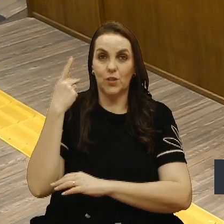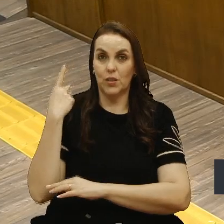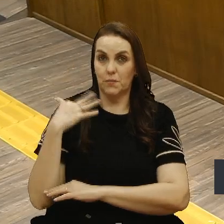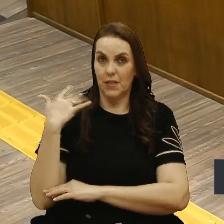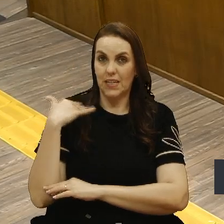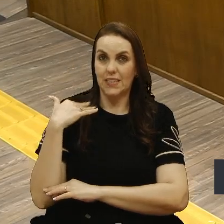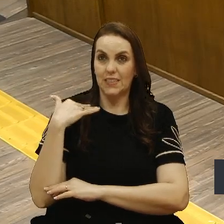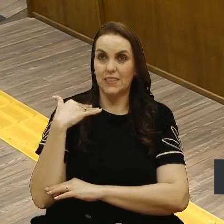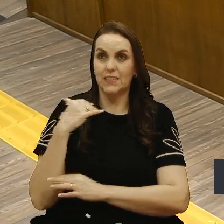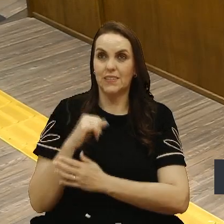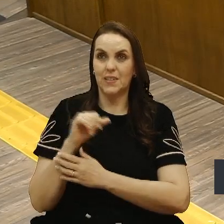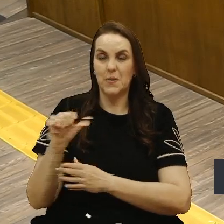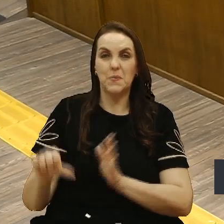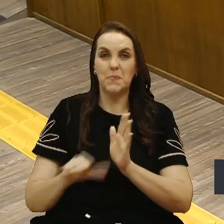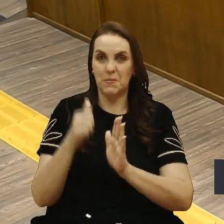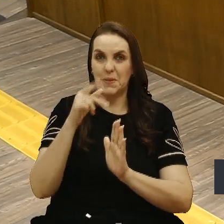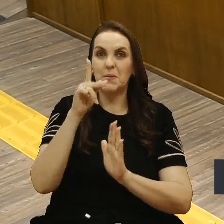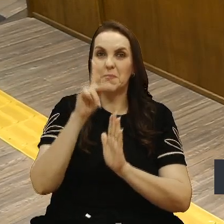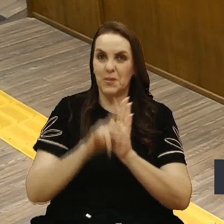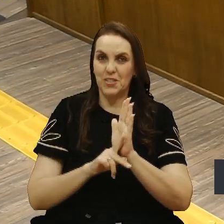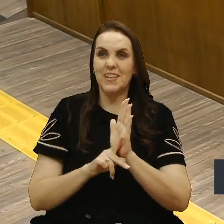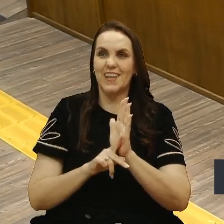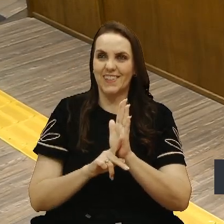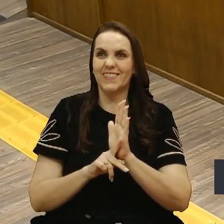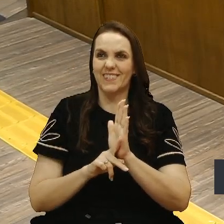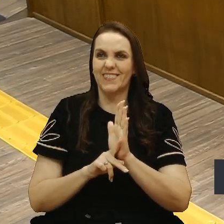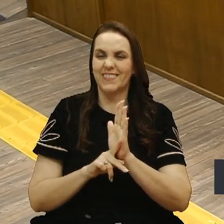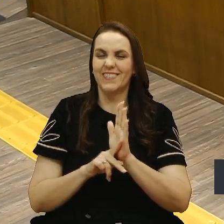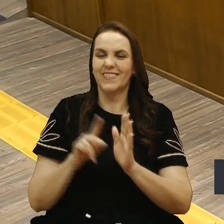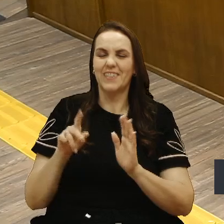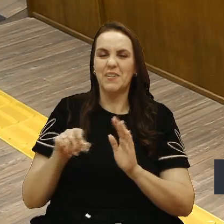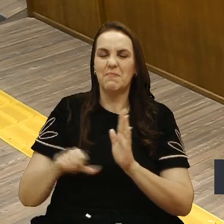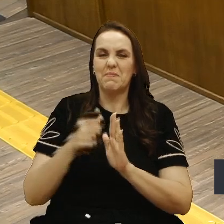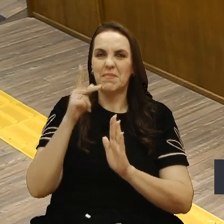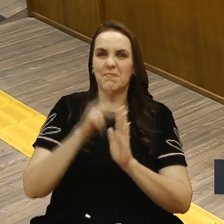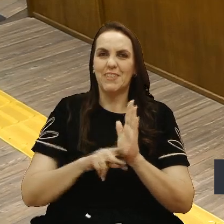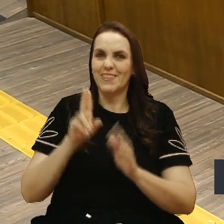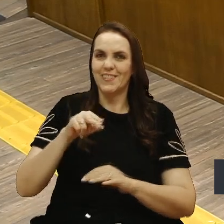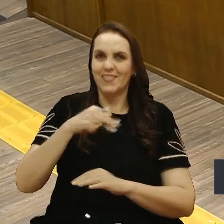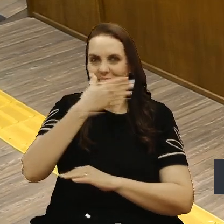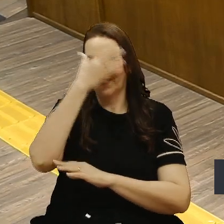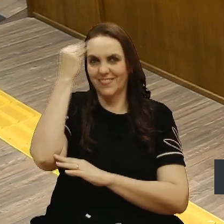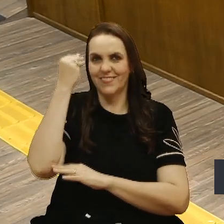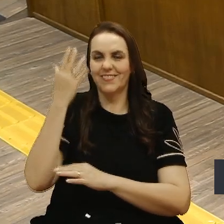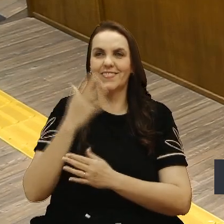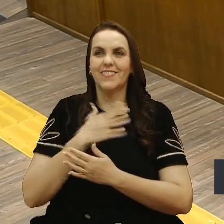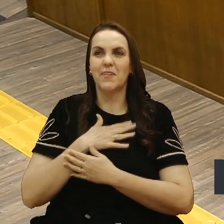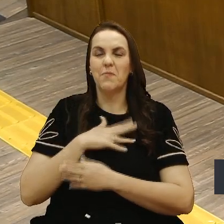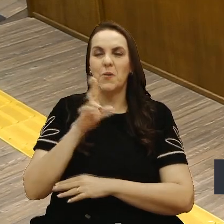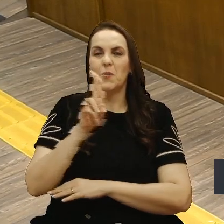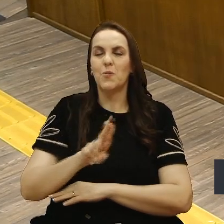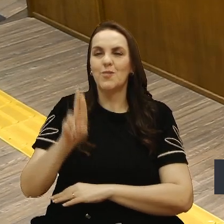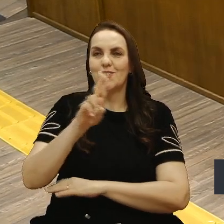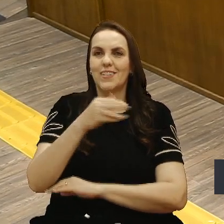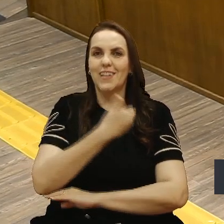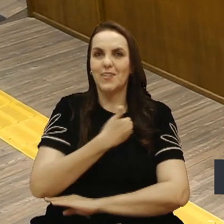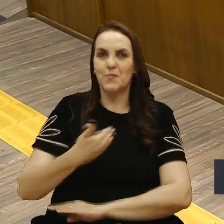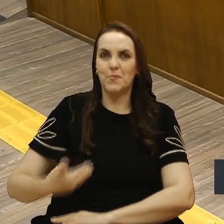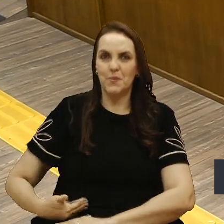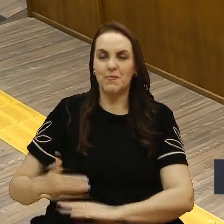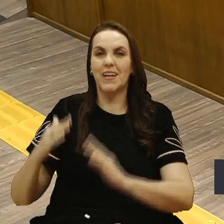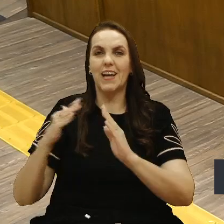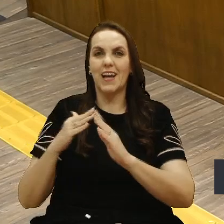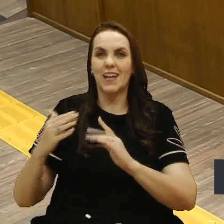projeto? O primeiro projeto a gente nunca esquece. O meu primeiro projeto foi utilidade pública da casa de